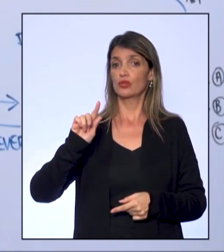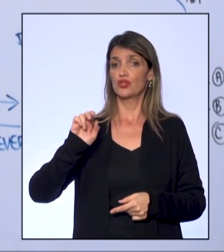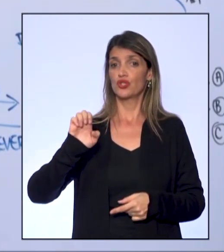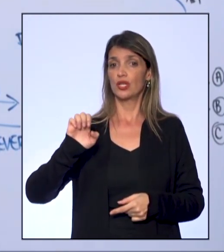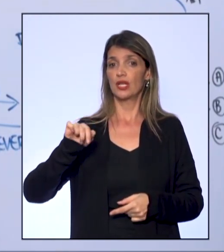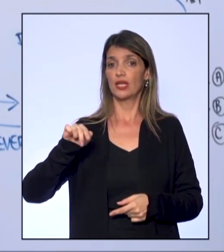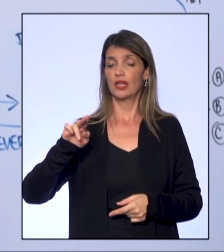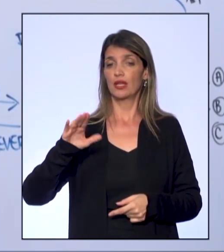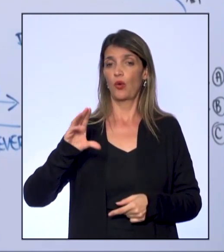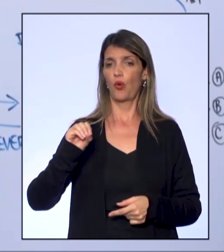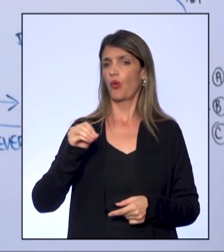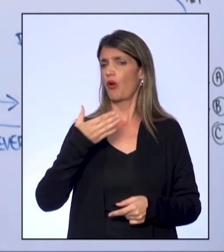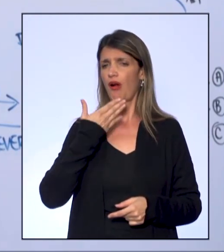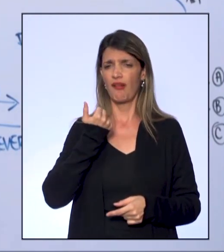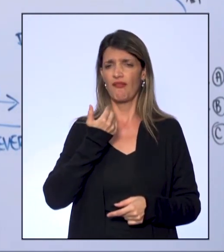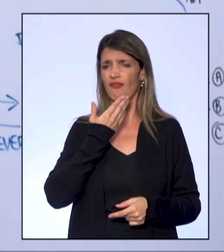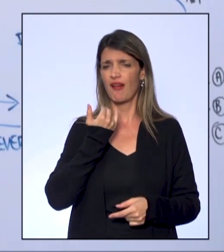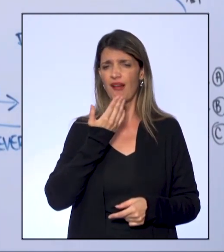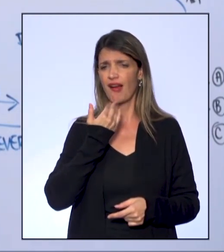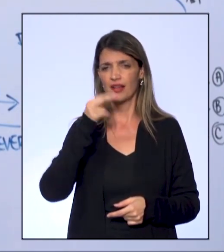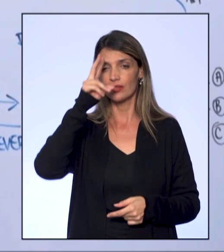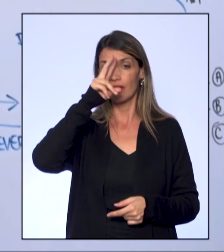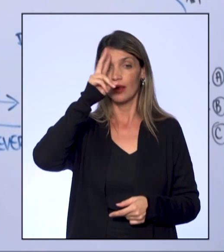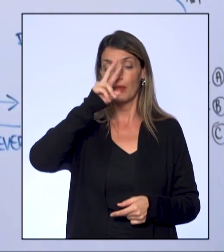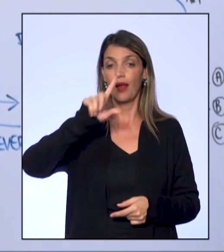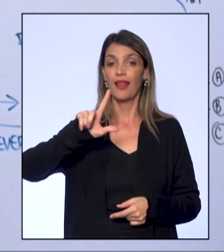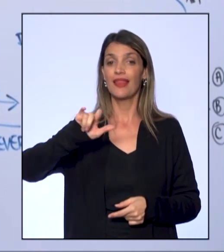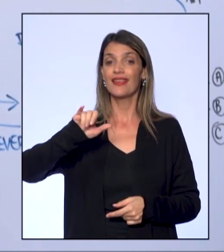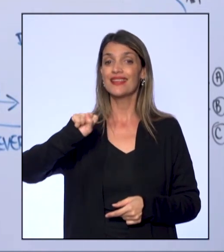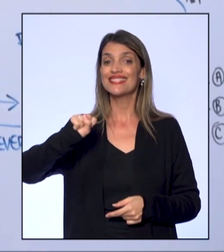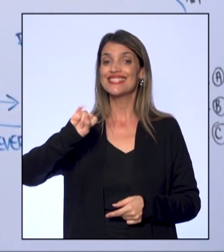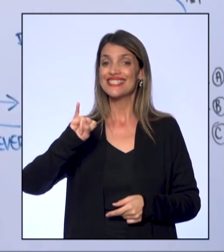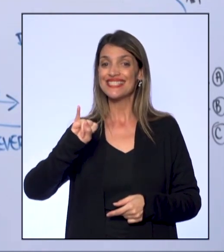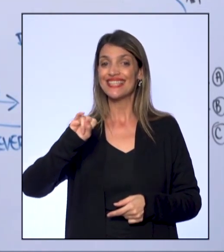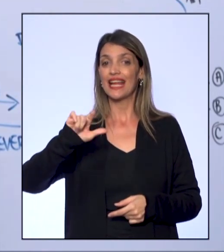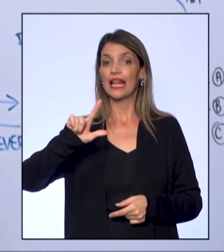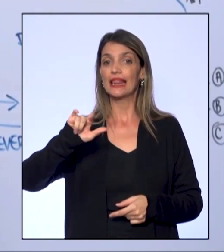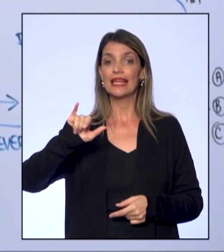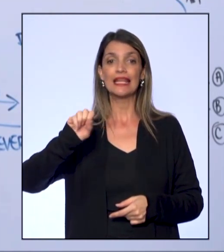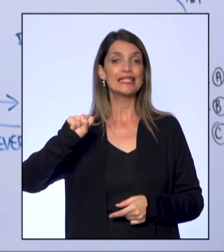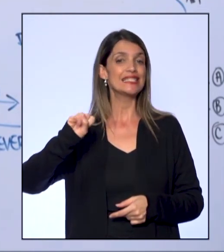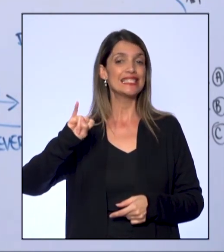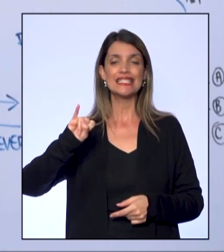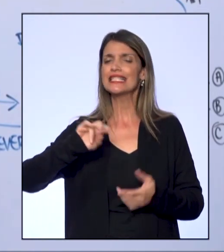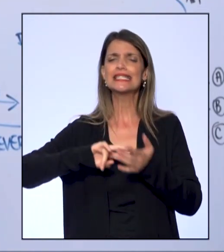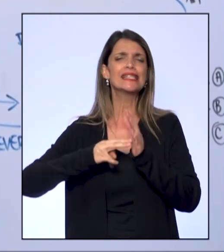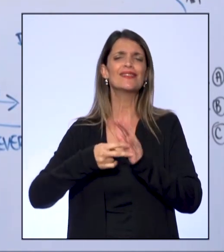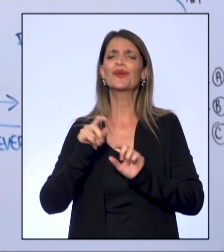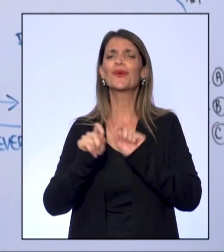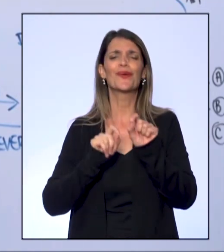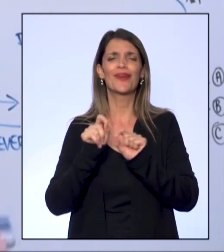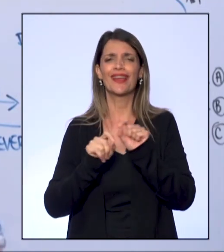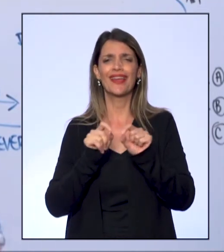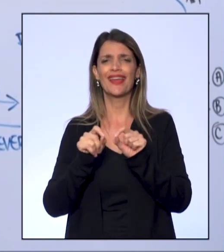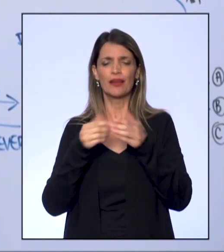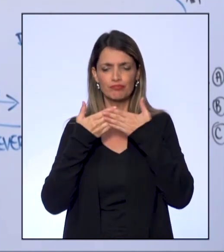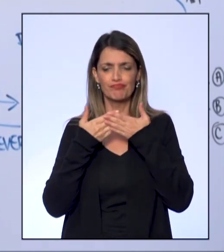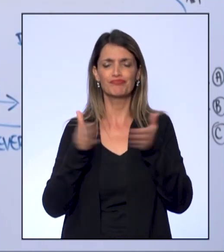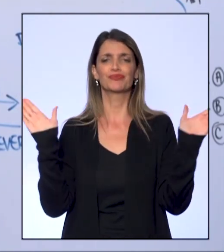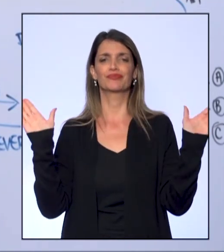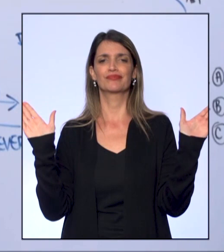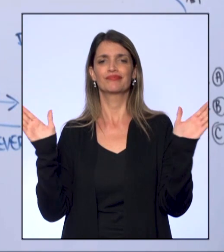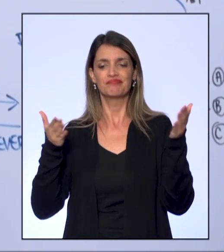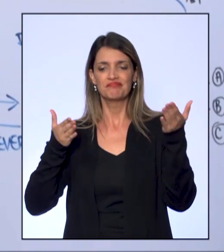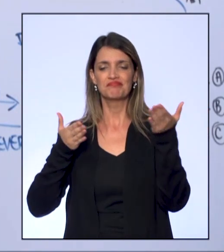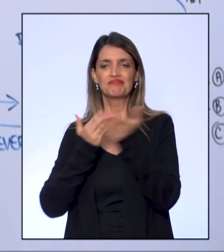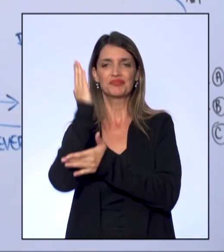bem fácil esse termo, tá? É só você lembrar de lise. O que quer dizer lise? Lise quer dizer romper. Toda vez